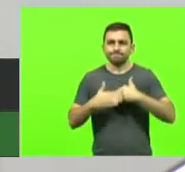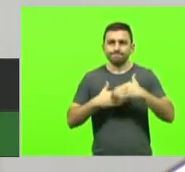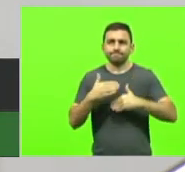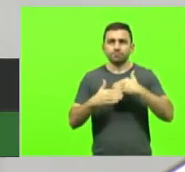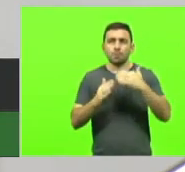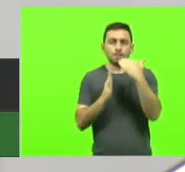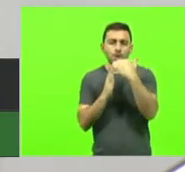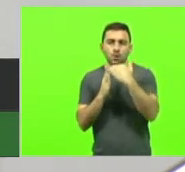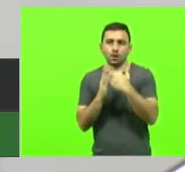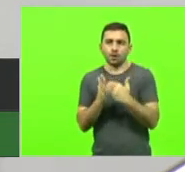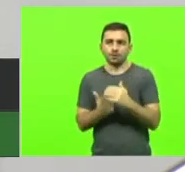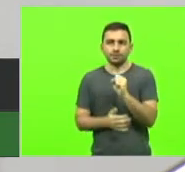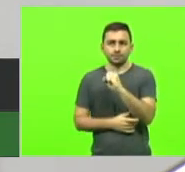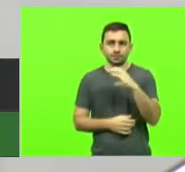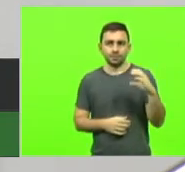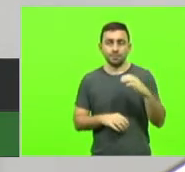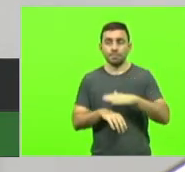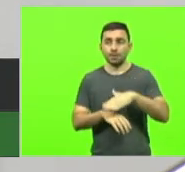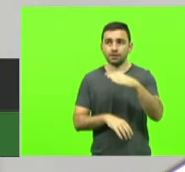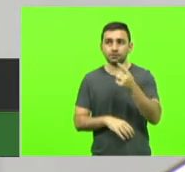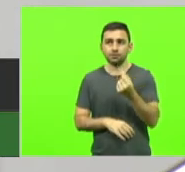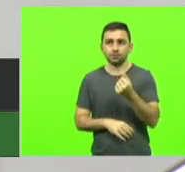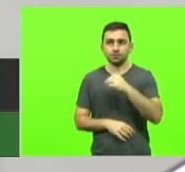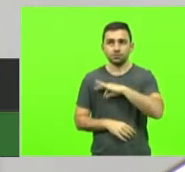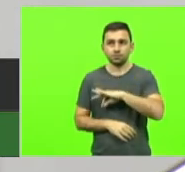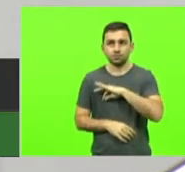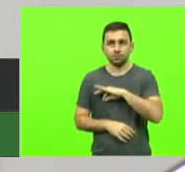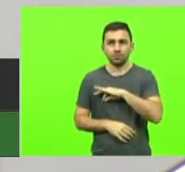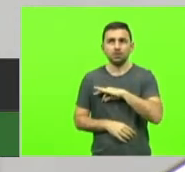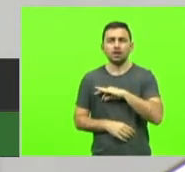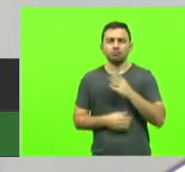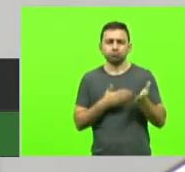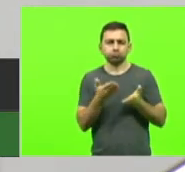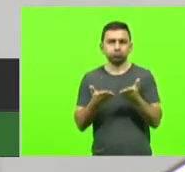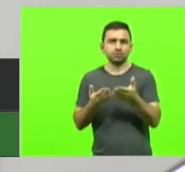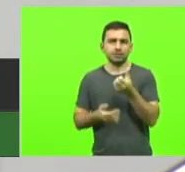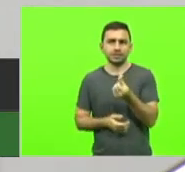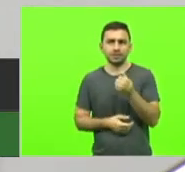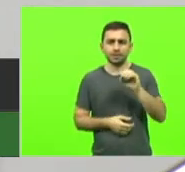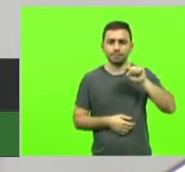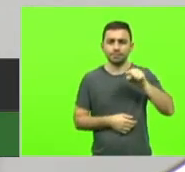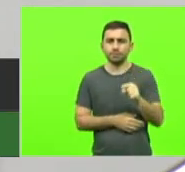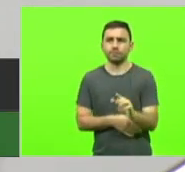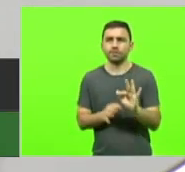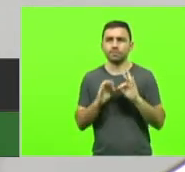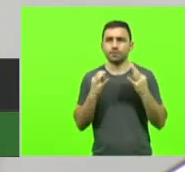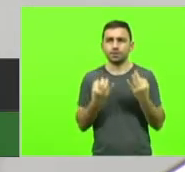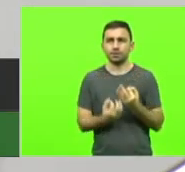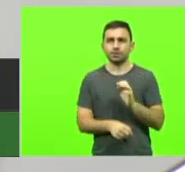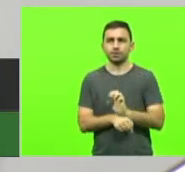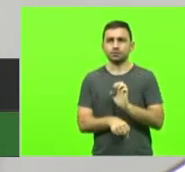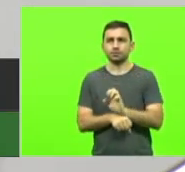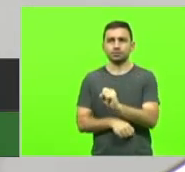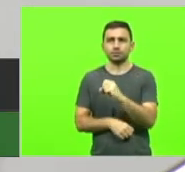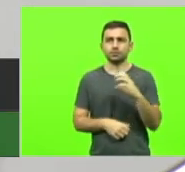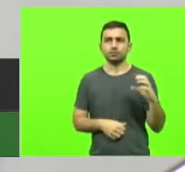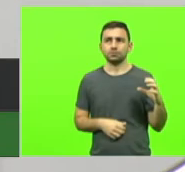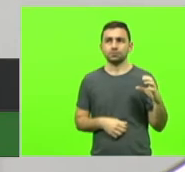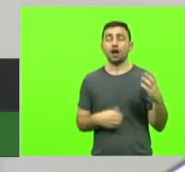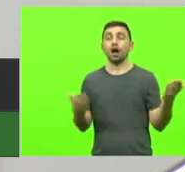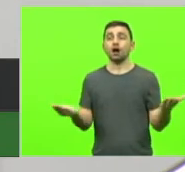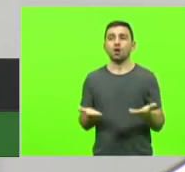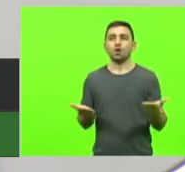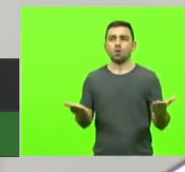programa Santa Catarina Mais Renda, que atende a mais de 60 mil famílias do estado de Santa Catarina e que, nesse